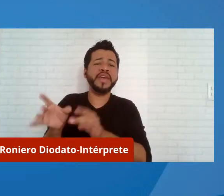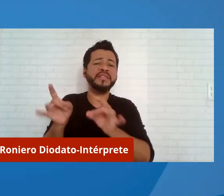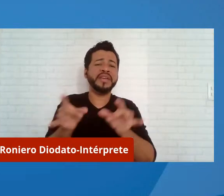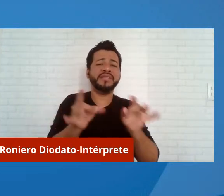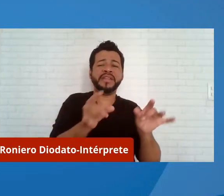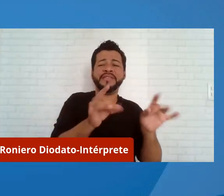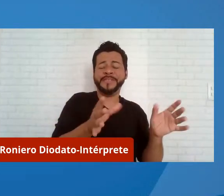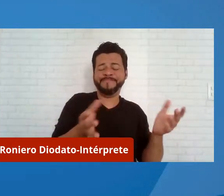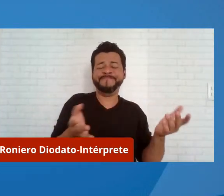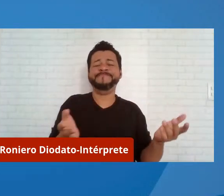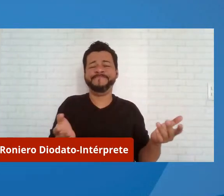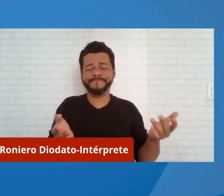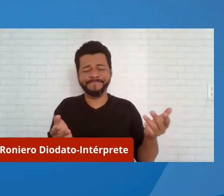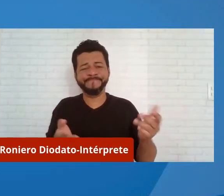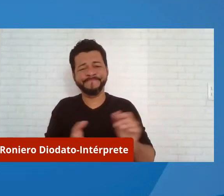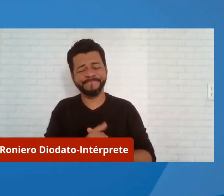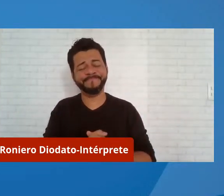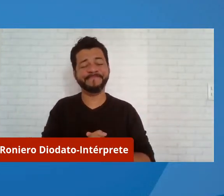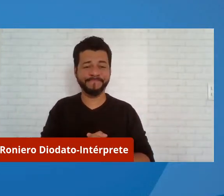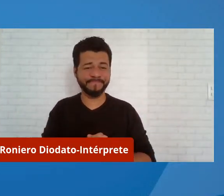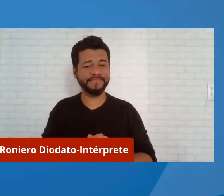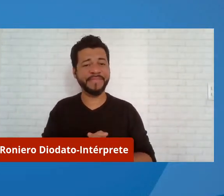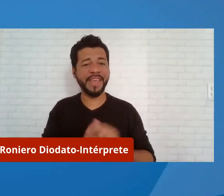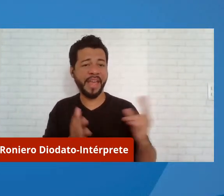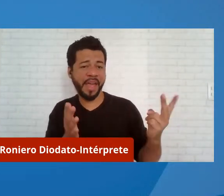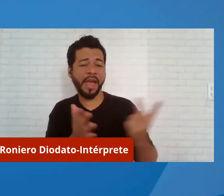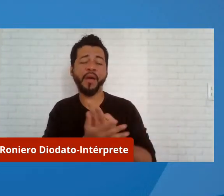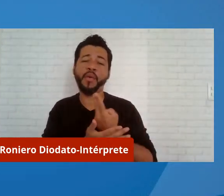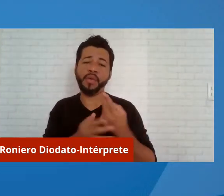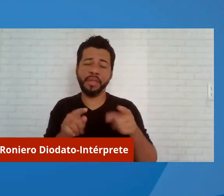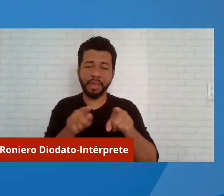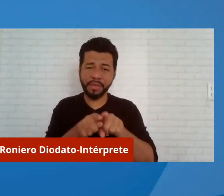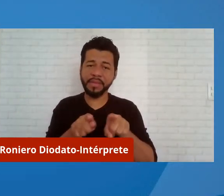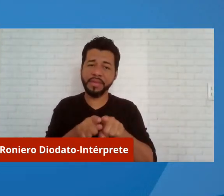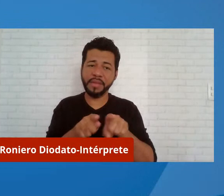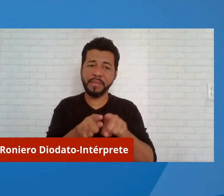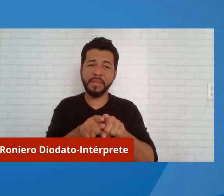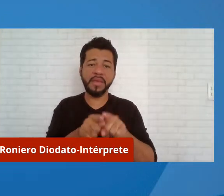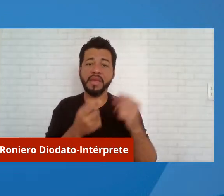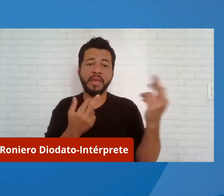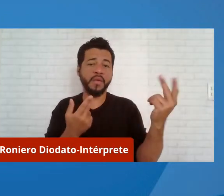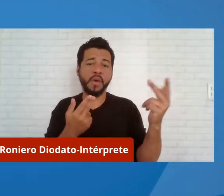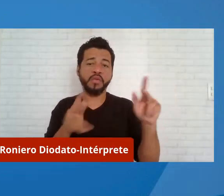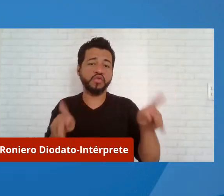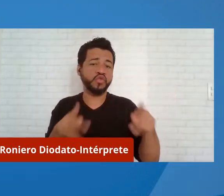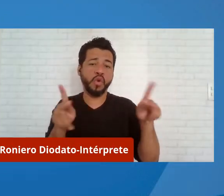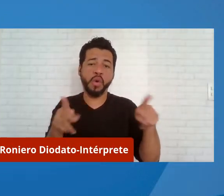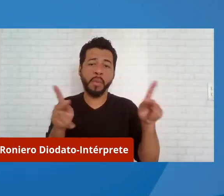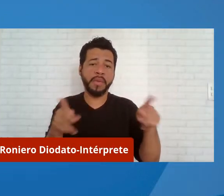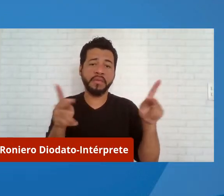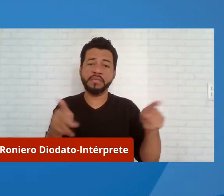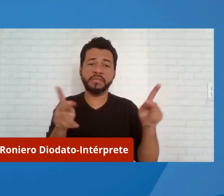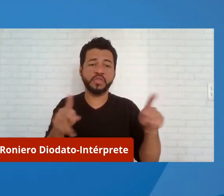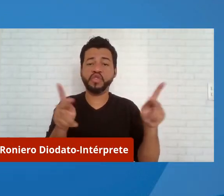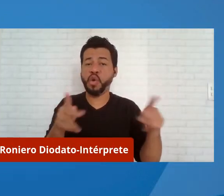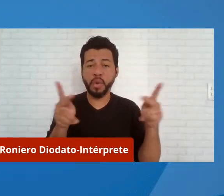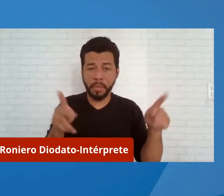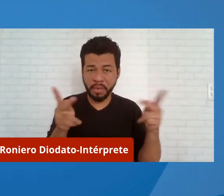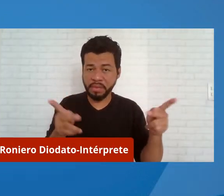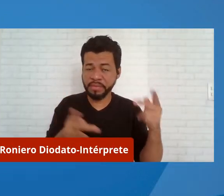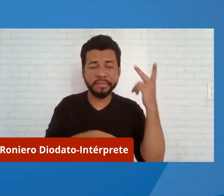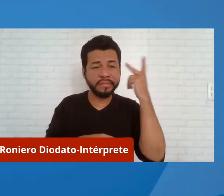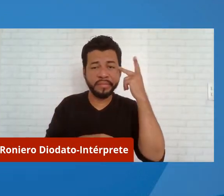Que é a imagem mesma do shopping center. O shopping center é isso, né? Shopping